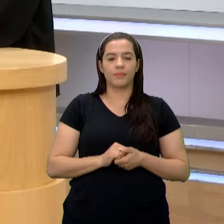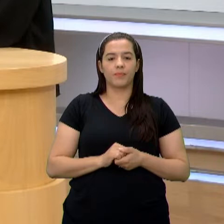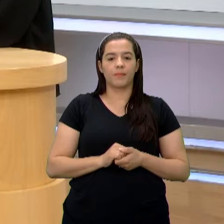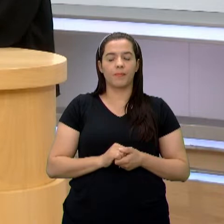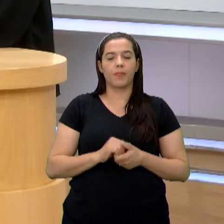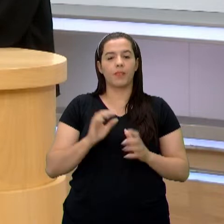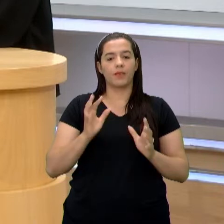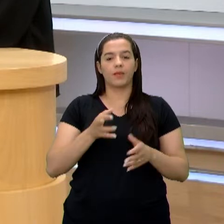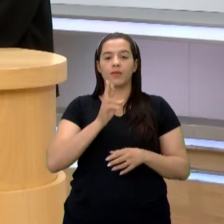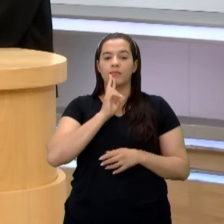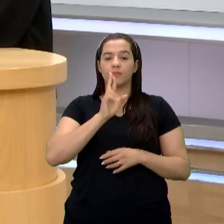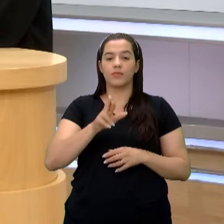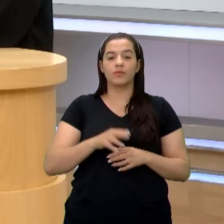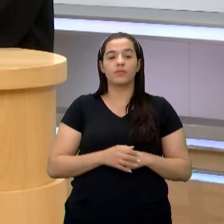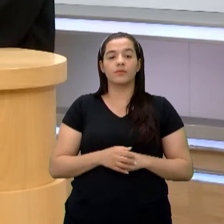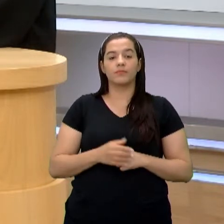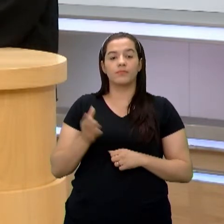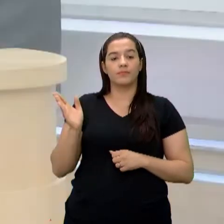vamos lá para a resposta.